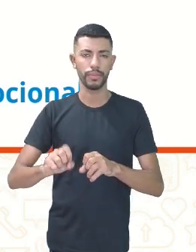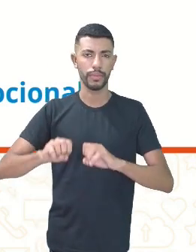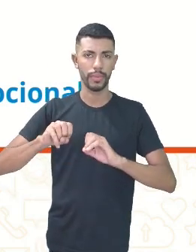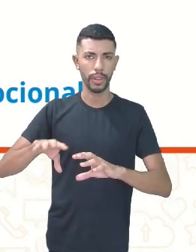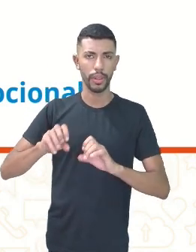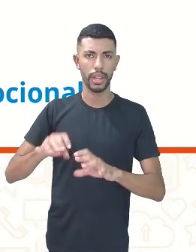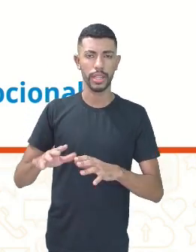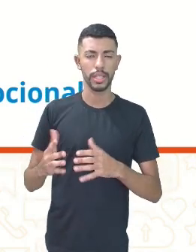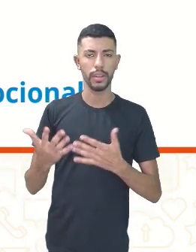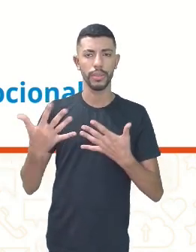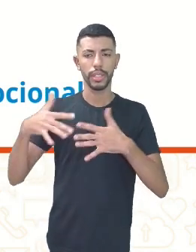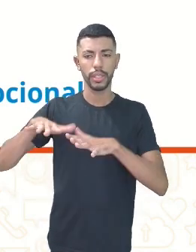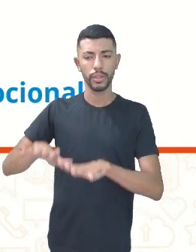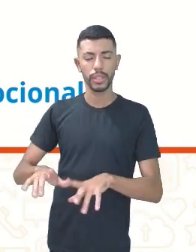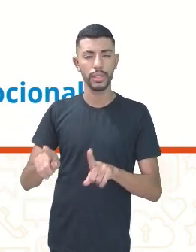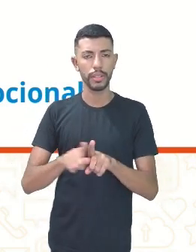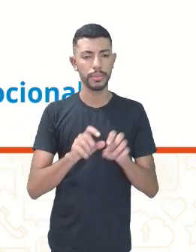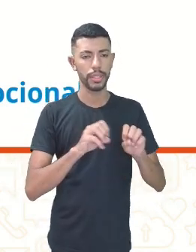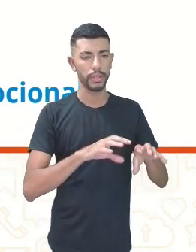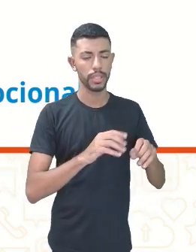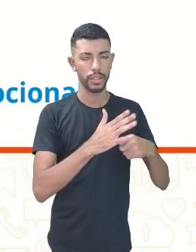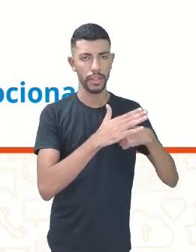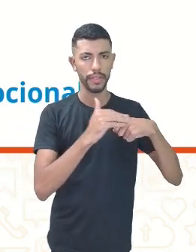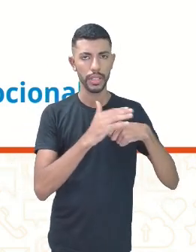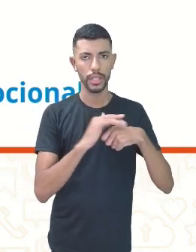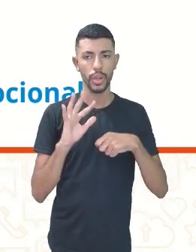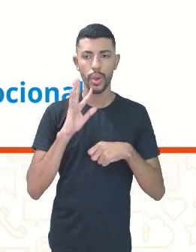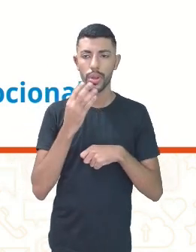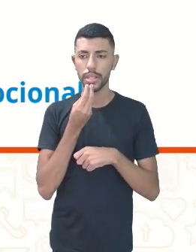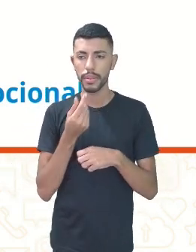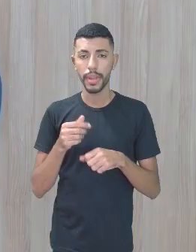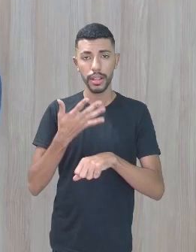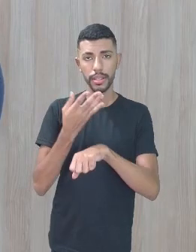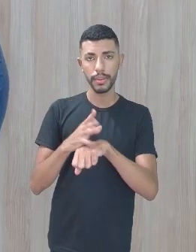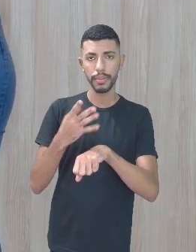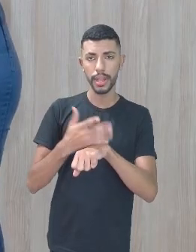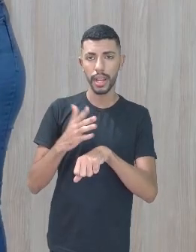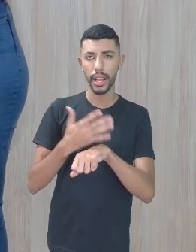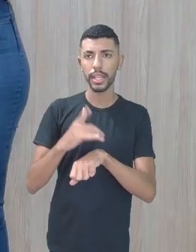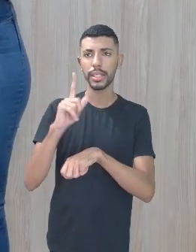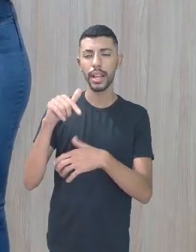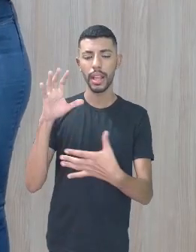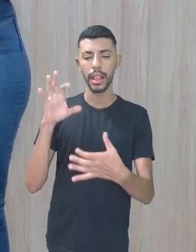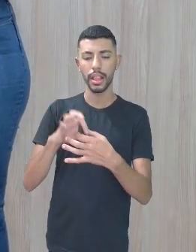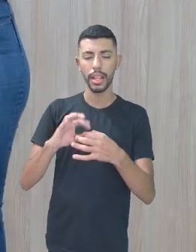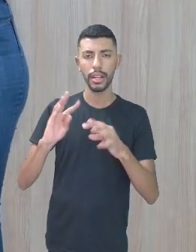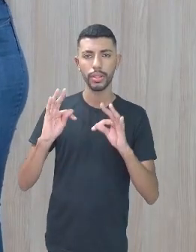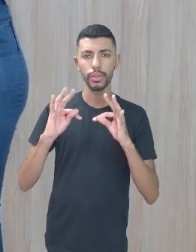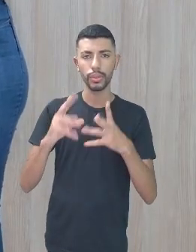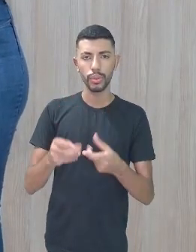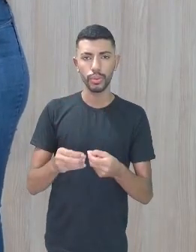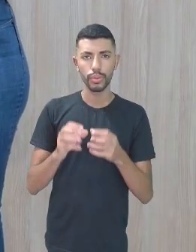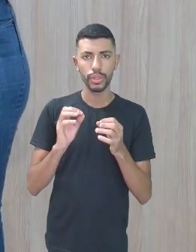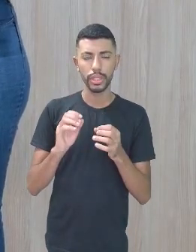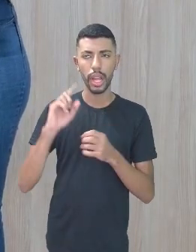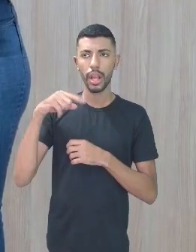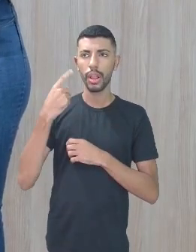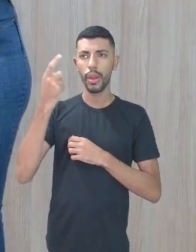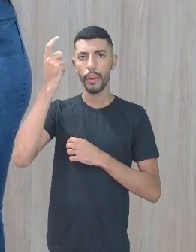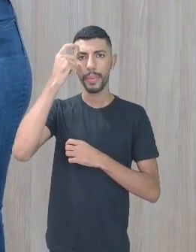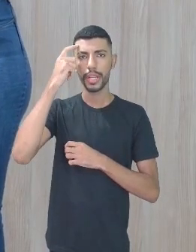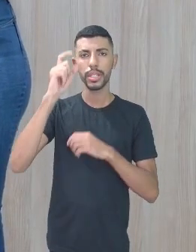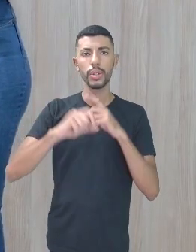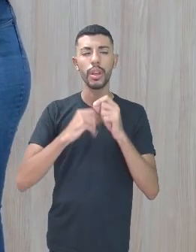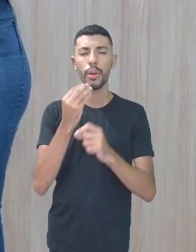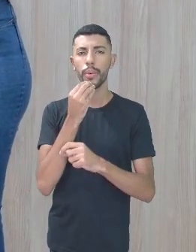inclusiva quanto na educação afetiva, os saberes e as práticas, eles são direcionados para todos. A gente pensa em oportunidade,